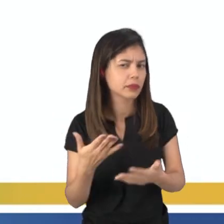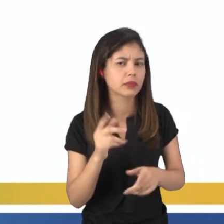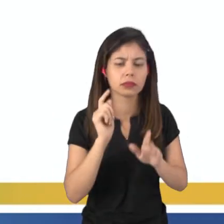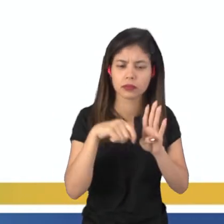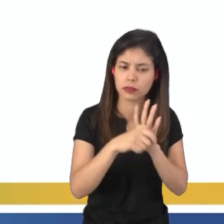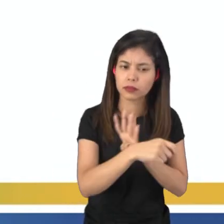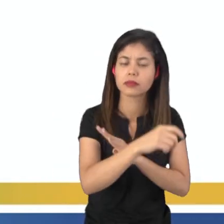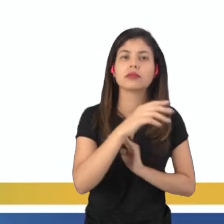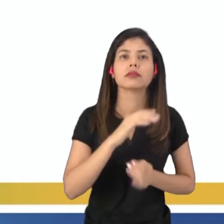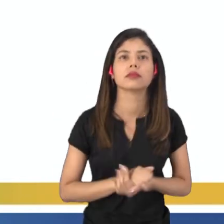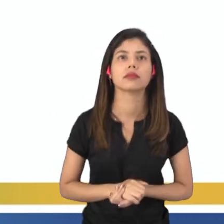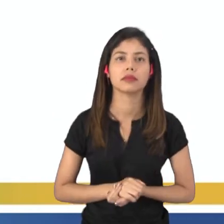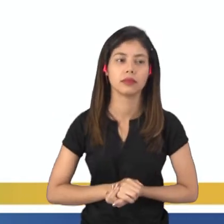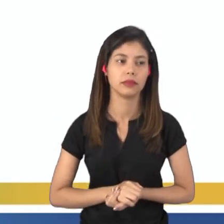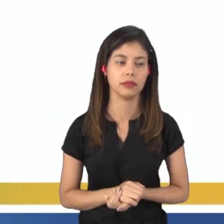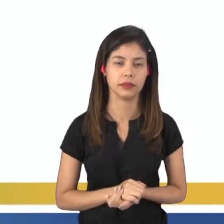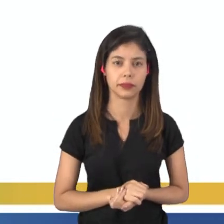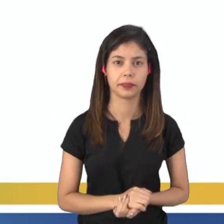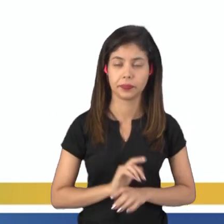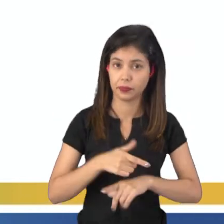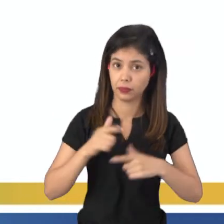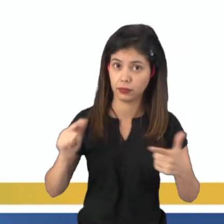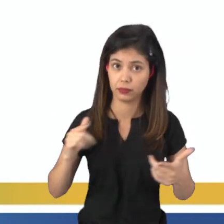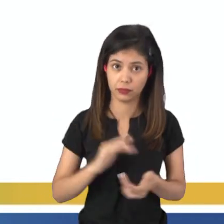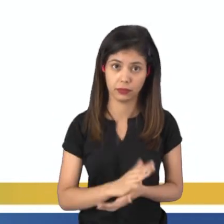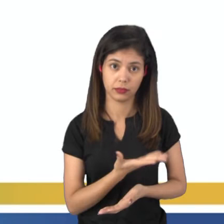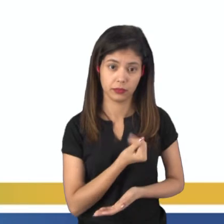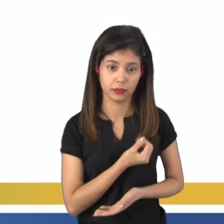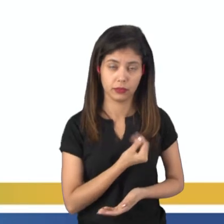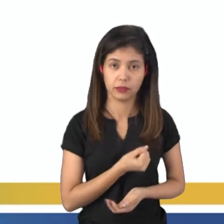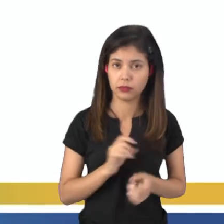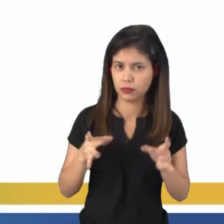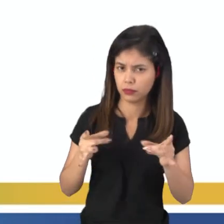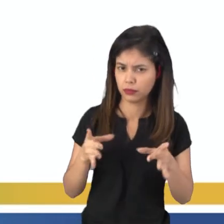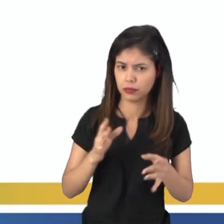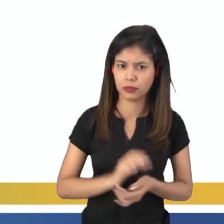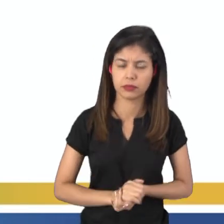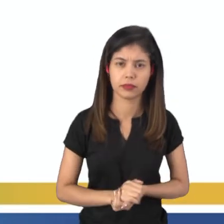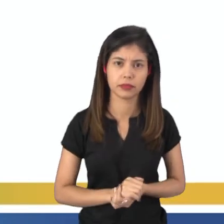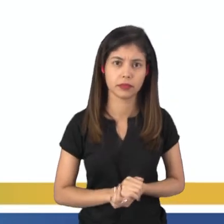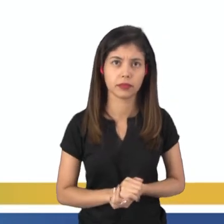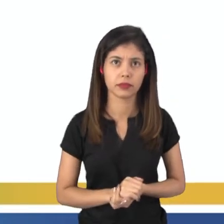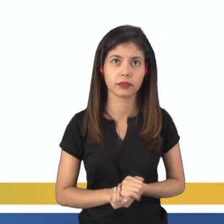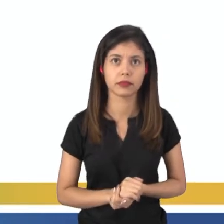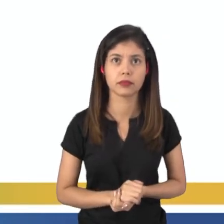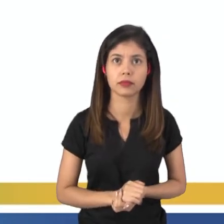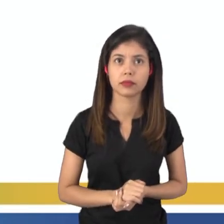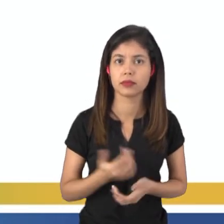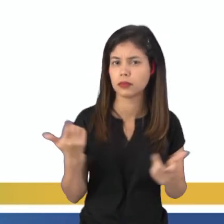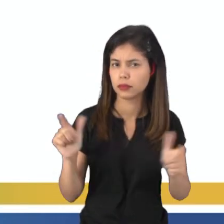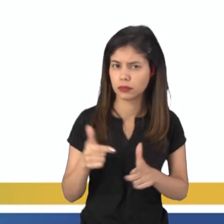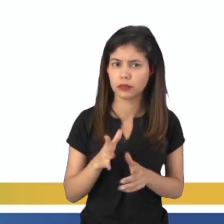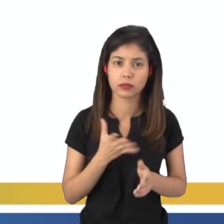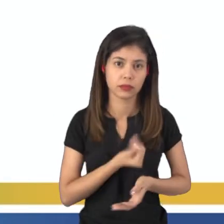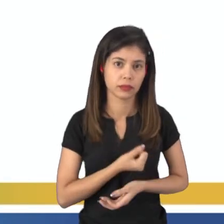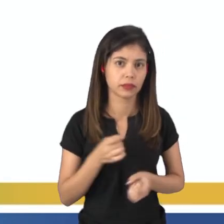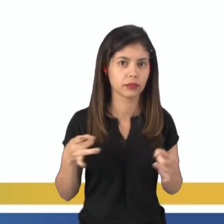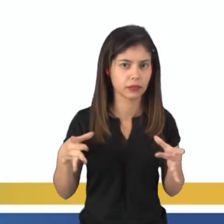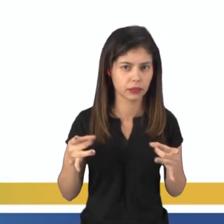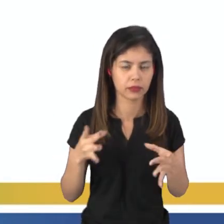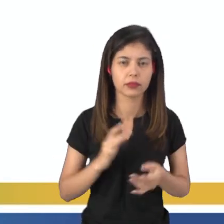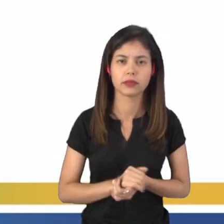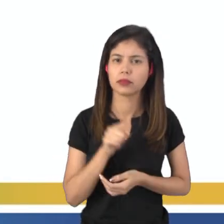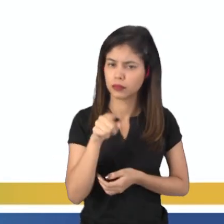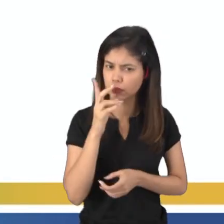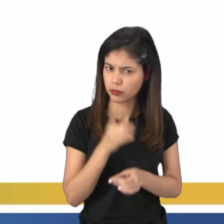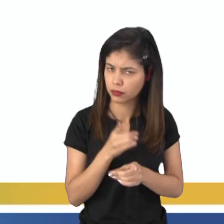mês aí, né, que teve o maior número de vendas e também qual foi o mês que teve o menor número de vendas. Você já conseguiu